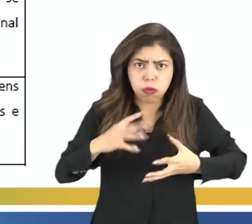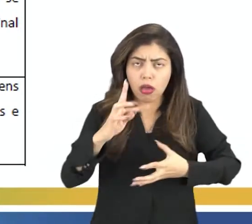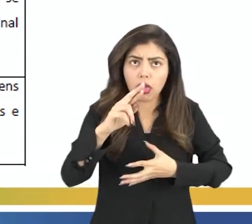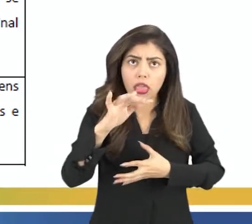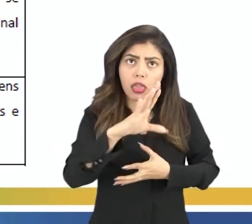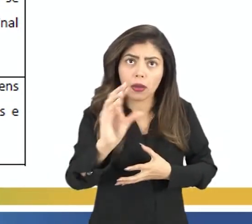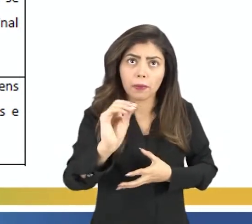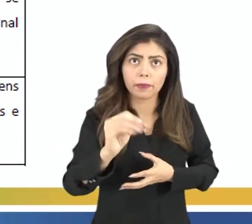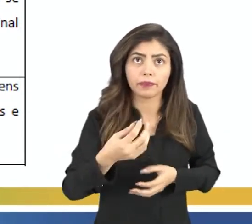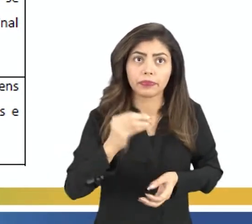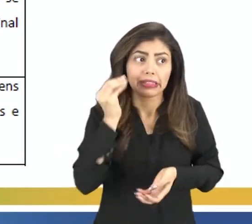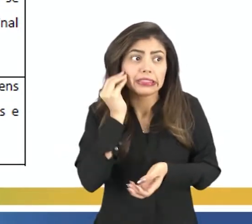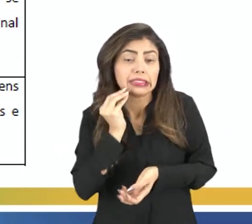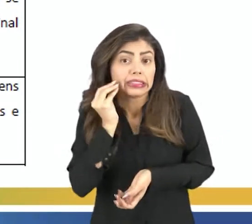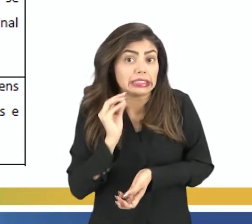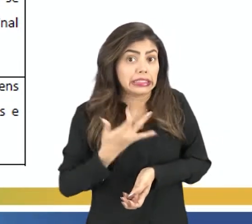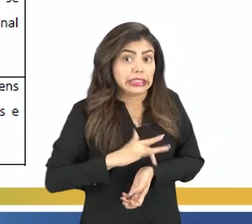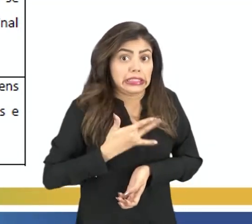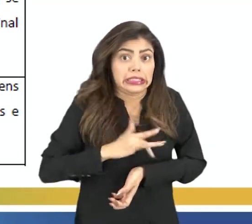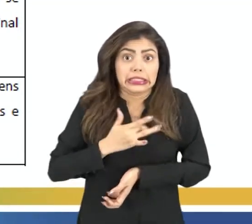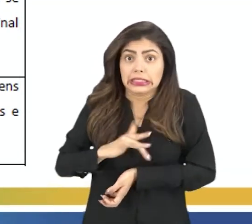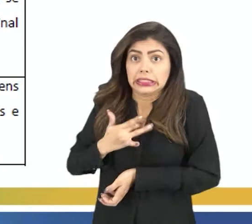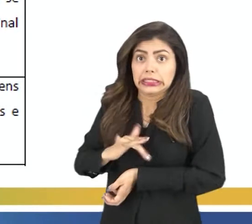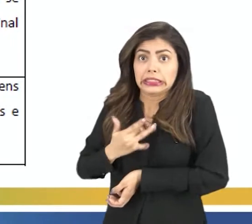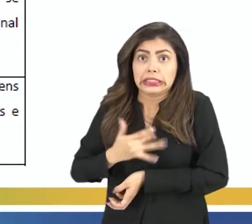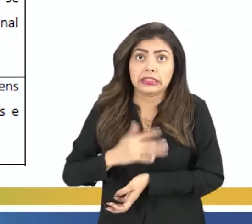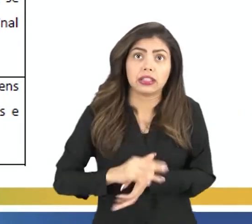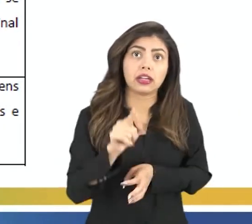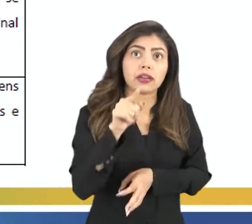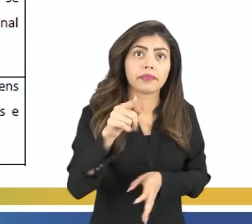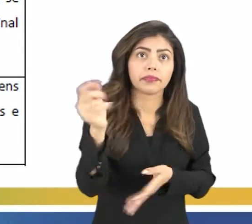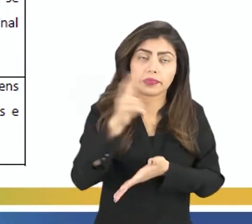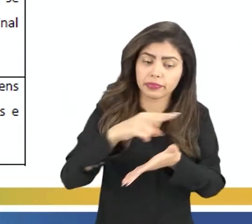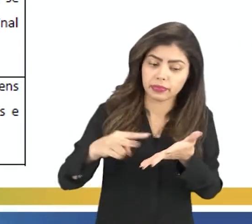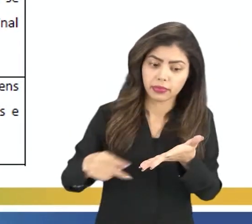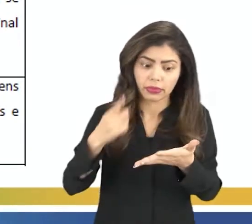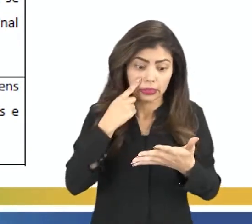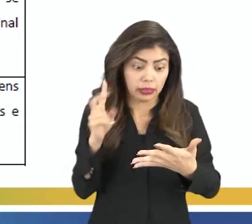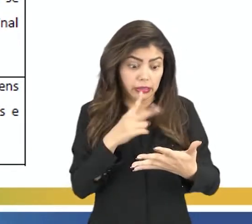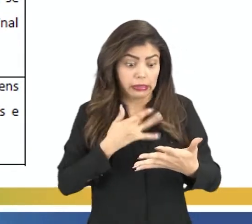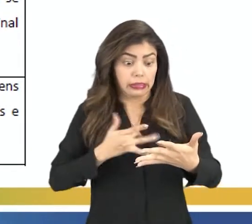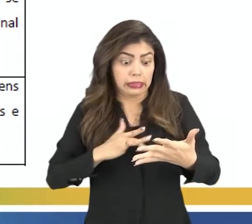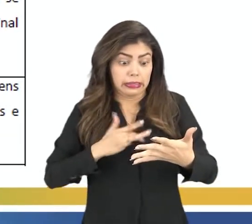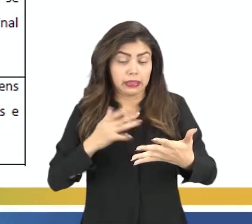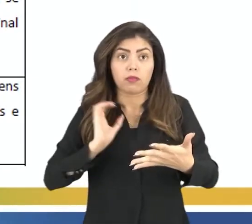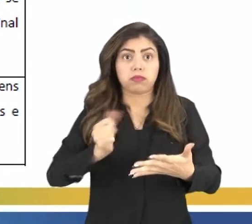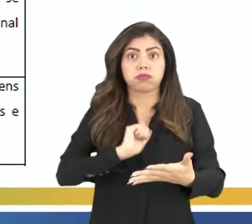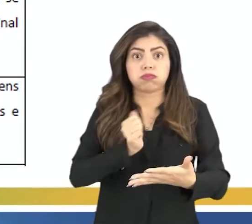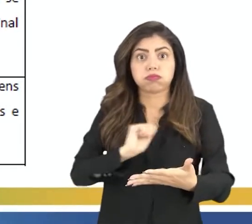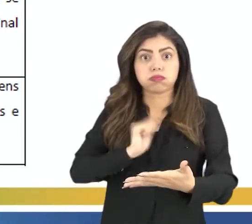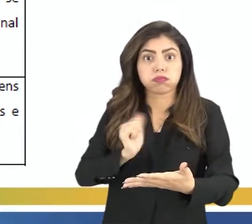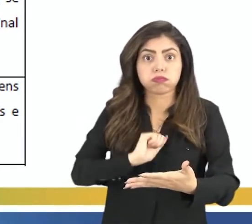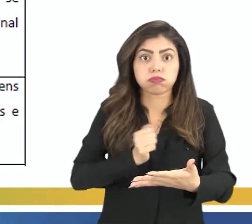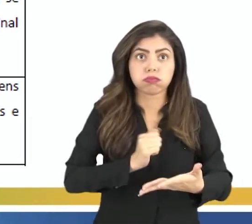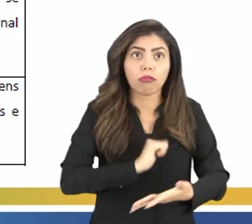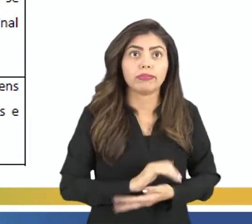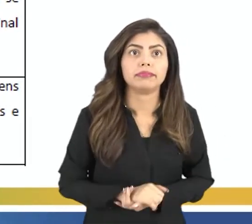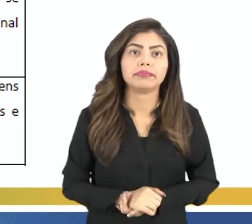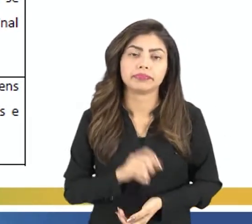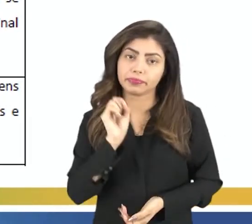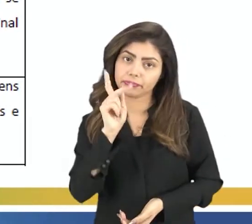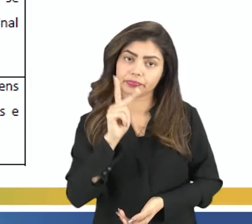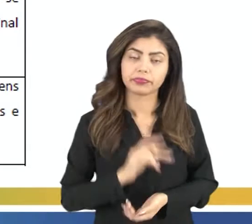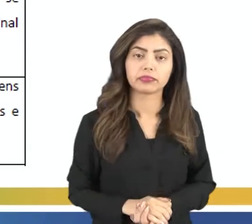suspense. Edgar Allan Poe é o cara disso daí. Você vai ler os contos dele que você fica com o coração, ó, a mil,